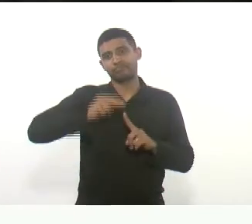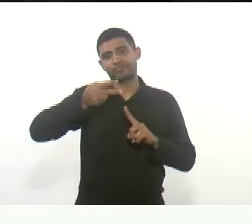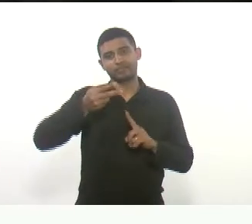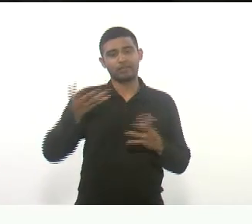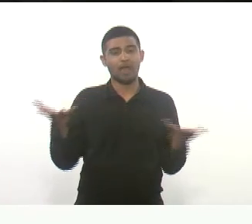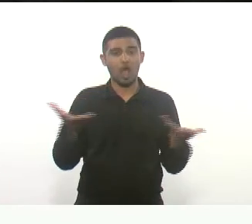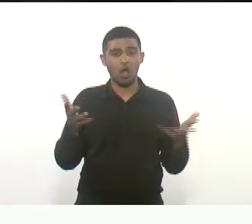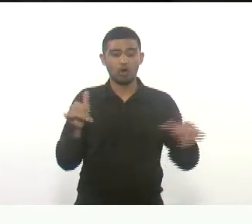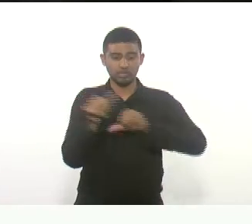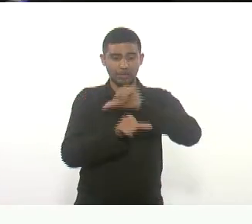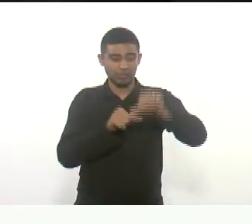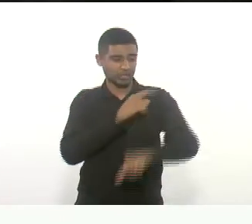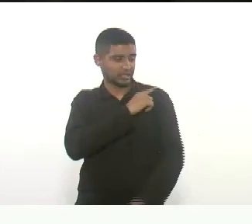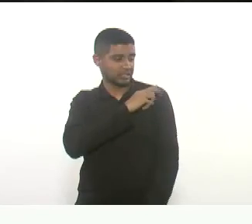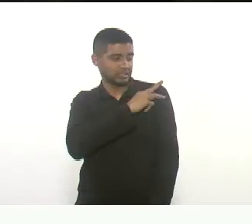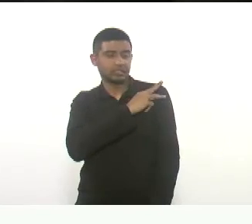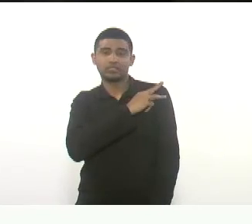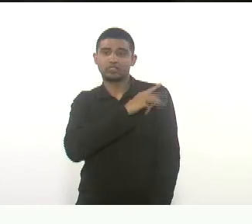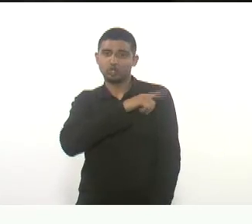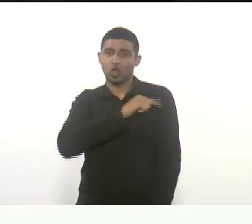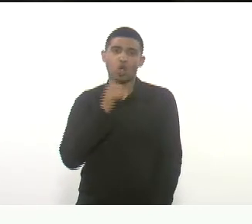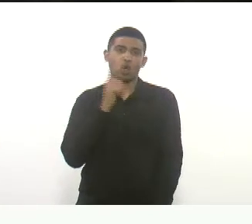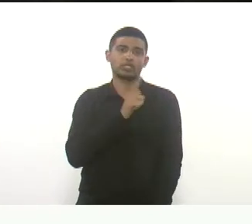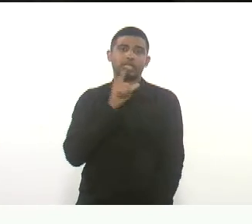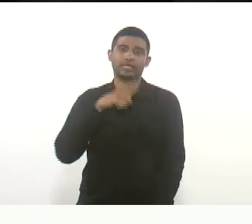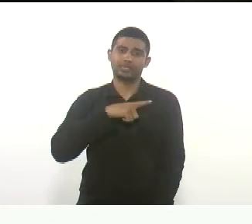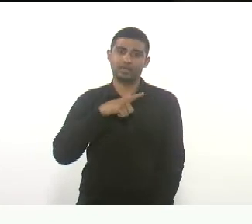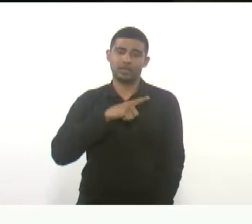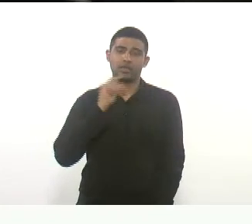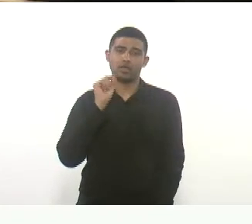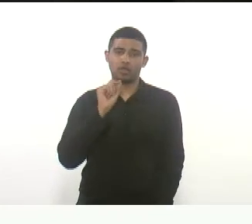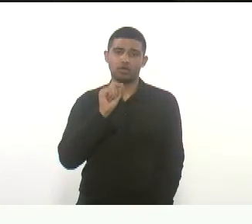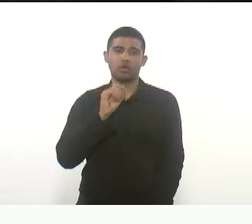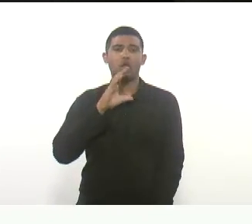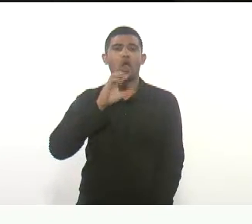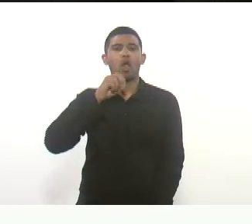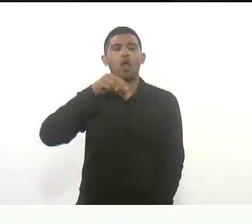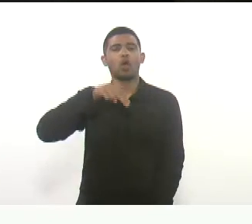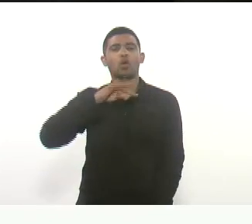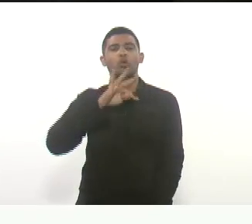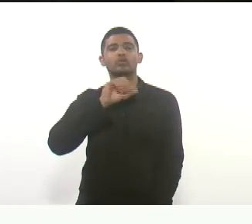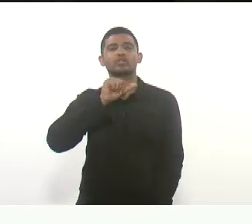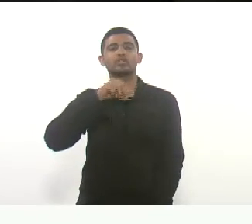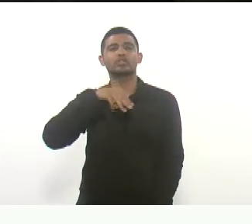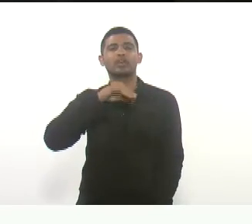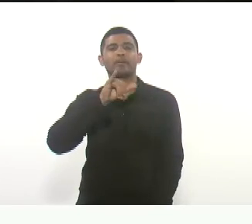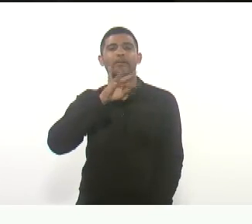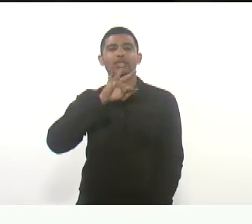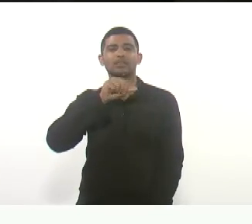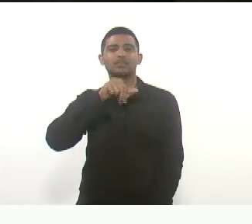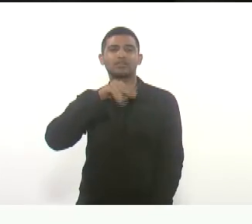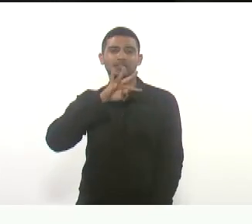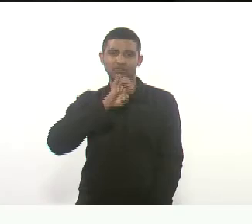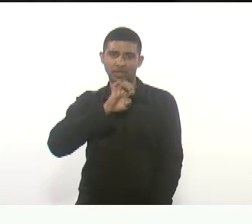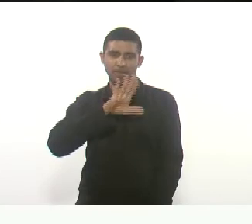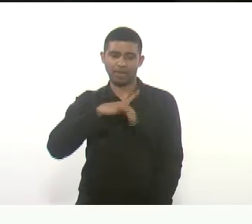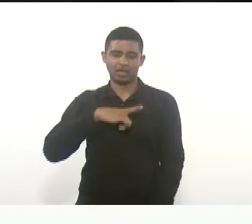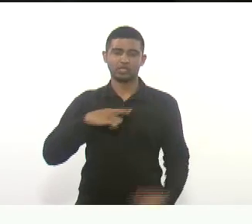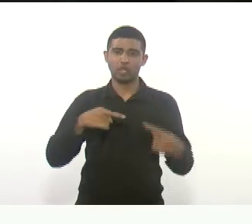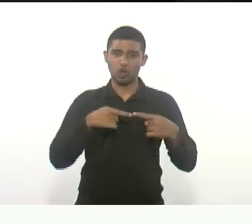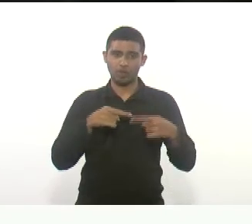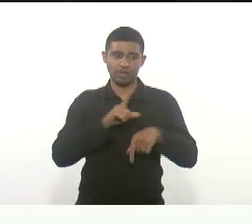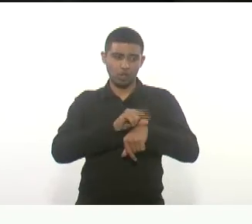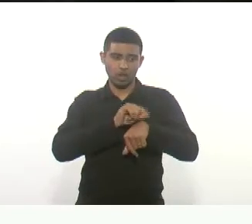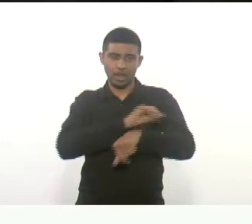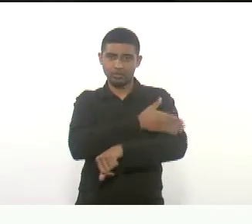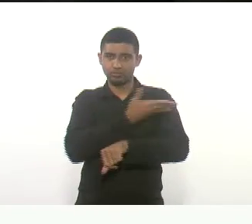com a reforma do ensino médio, a gente consegue ter o concomitante, mas dentro da carga horária do tempo parcial. Porque a reforma do ensino